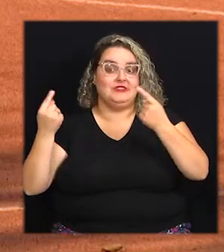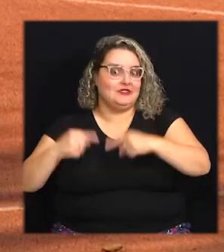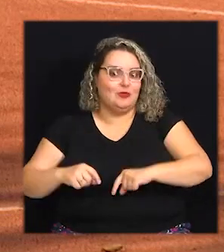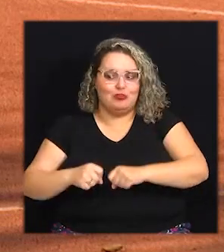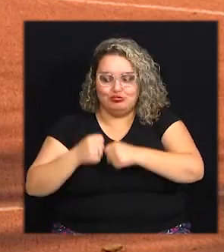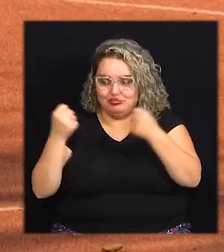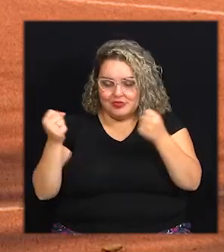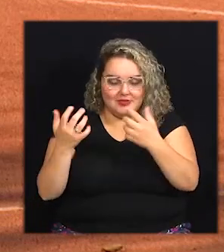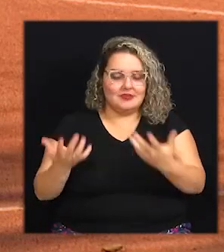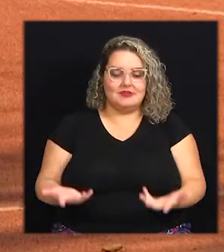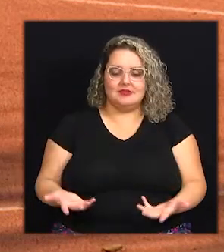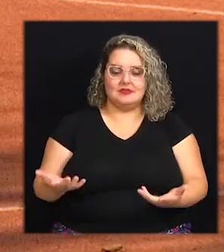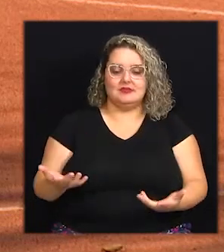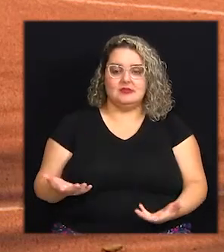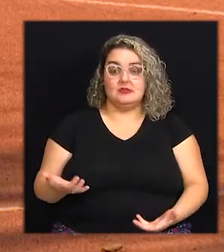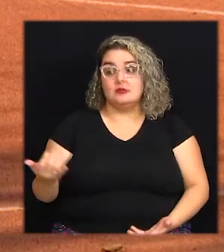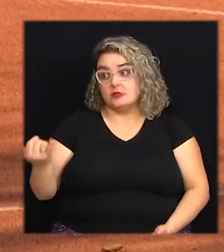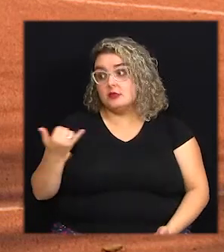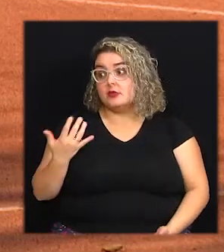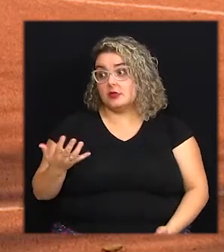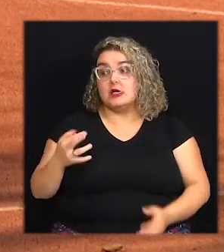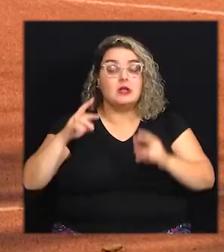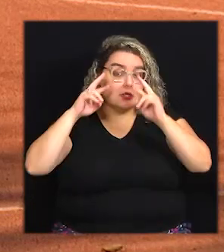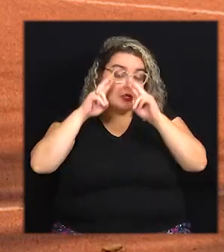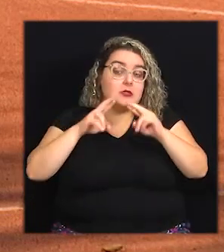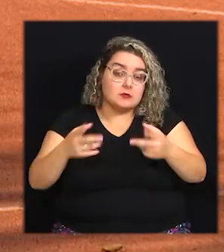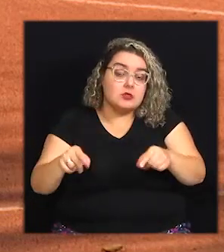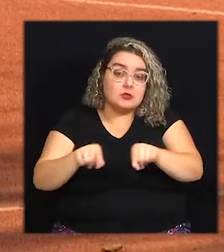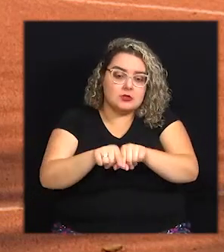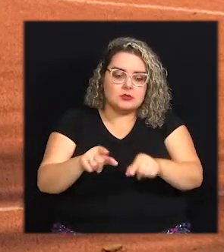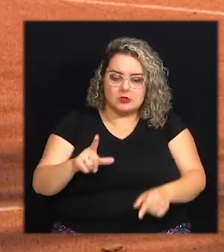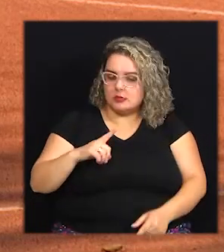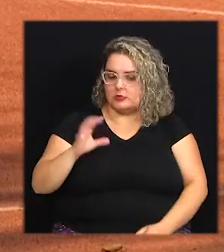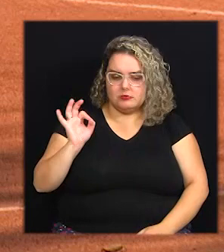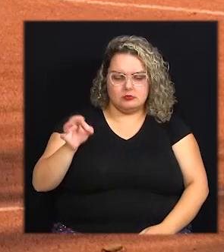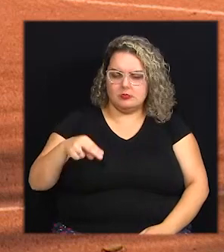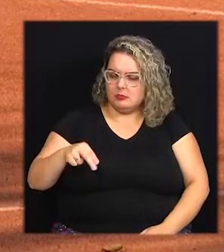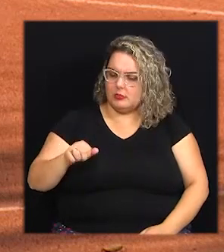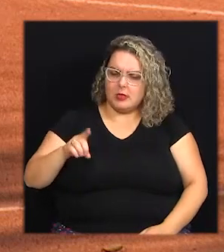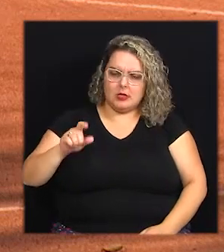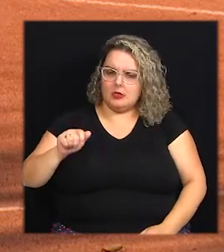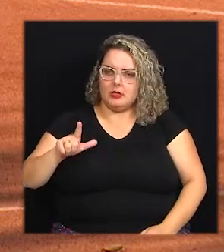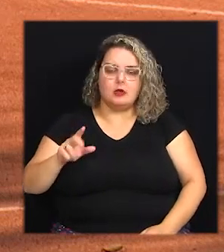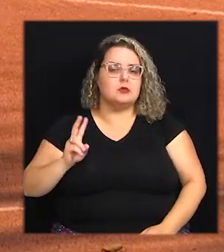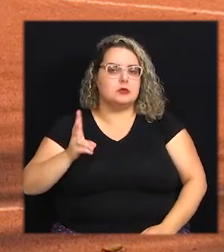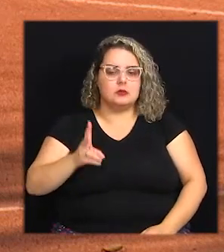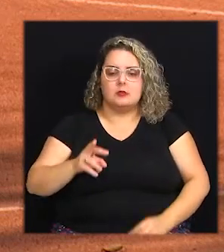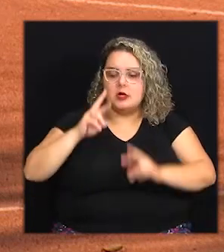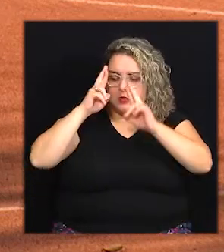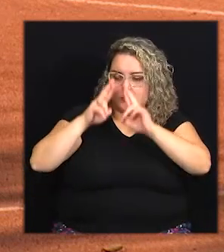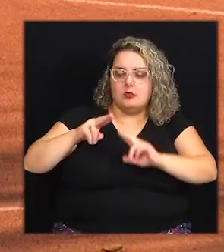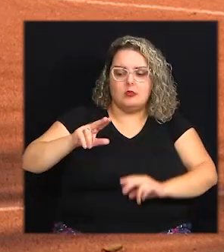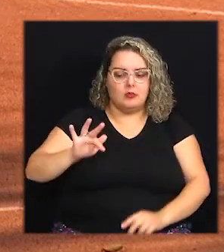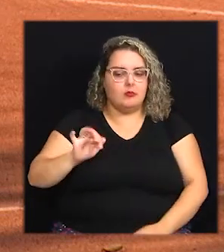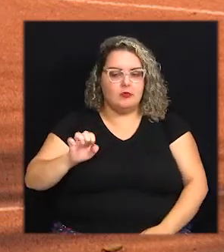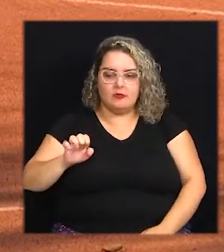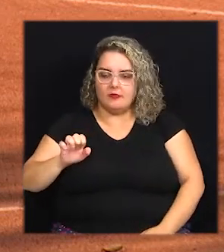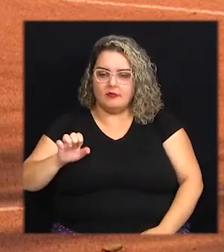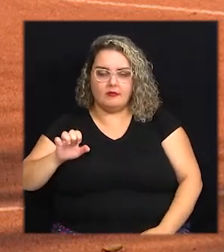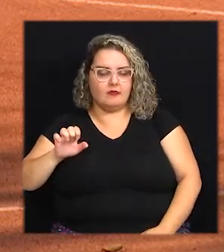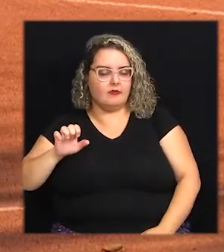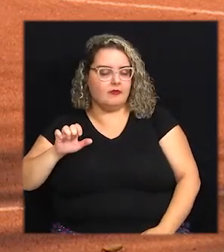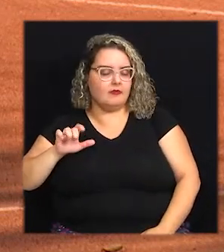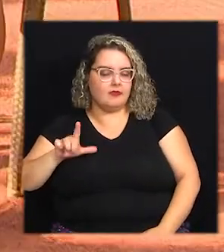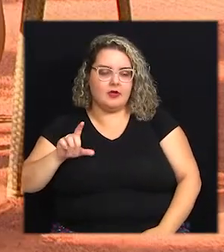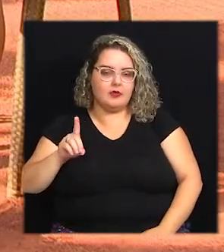grande como você falou, muito respeitosa também, né? Eu tenho certeza que o Nadal sempre respeitou muito o Federer e igualmente